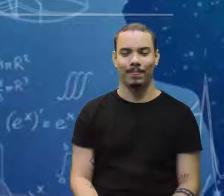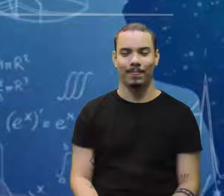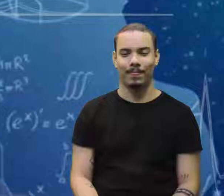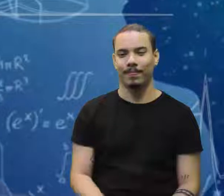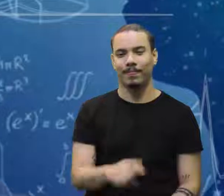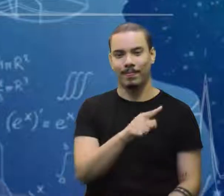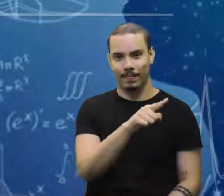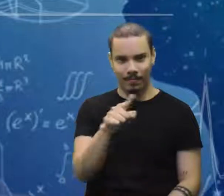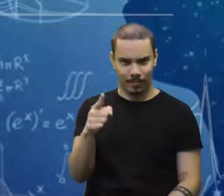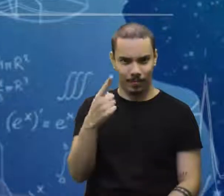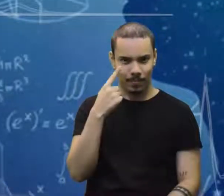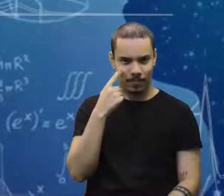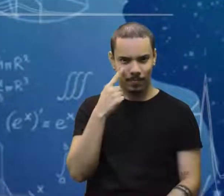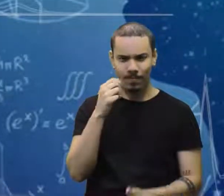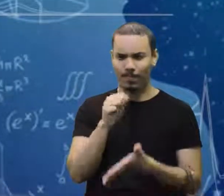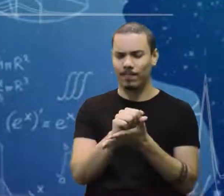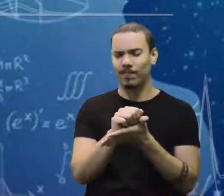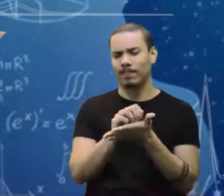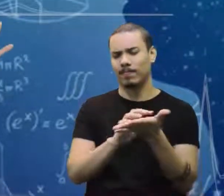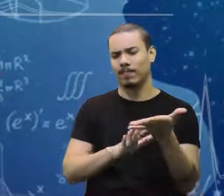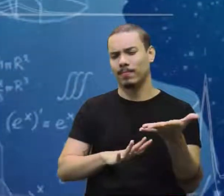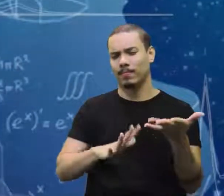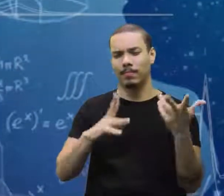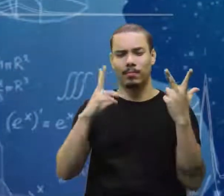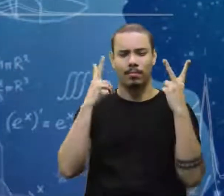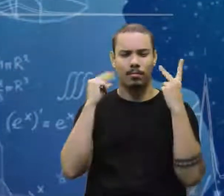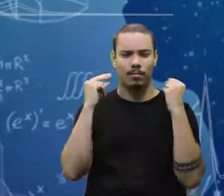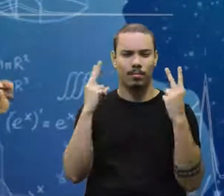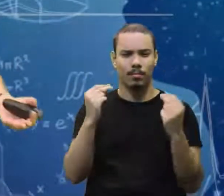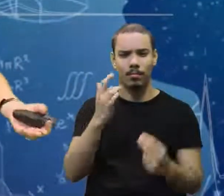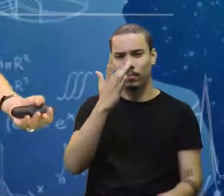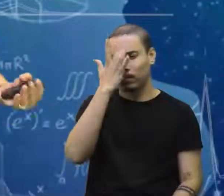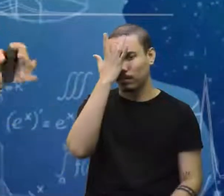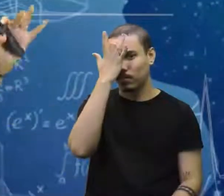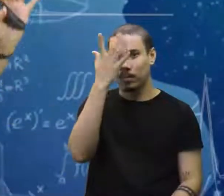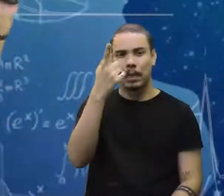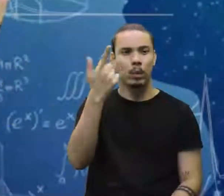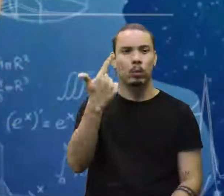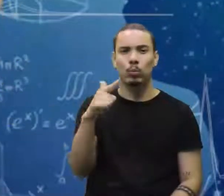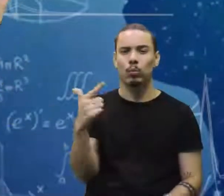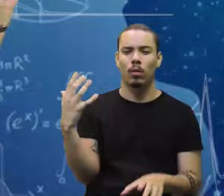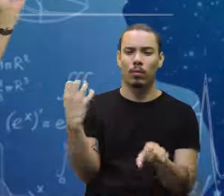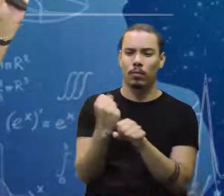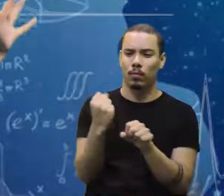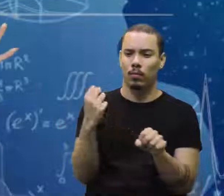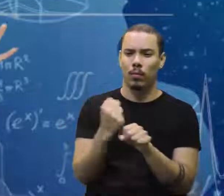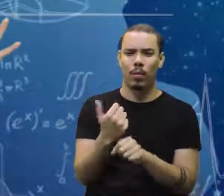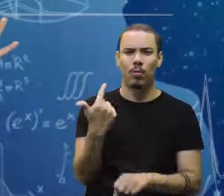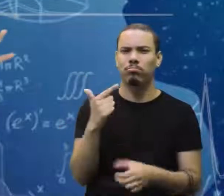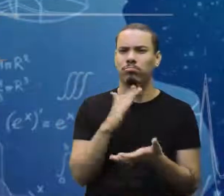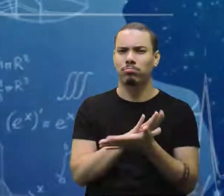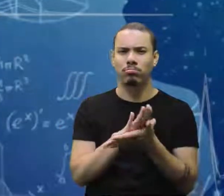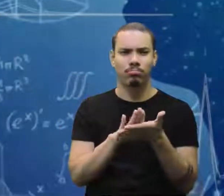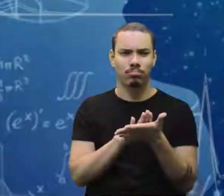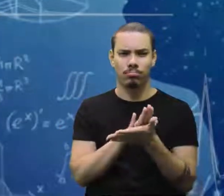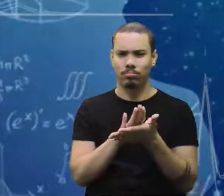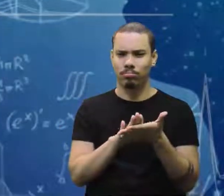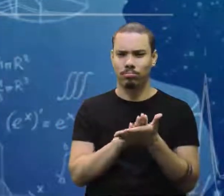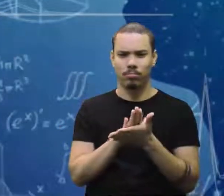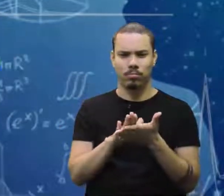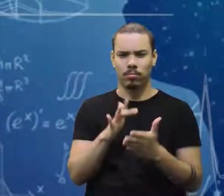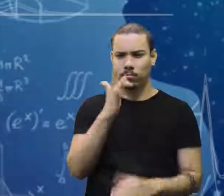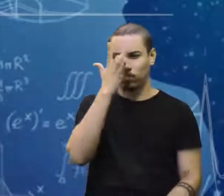Vocês viram, né? A atividade foi bem tranquila, não tem cálculo, não tem nada de outro mundo. Só